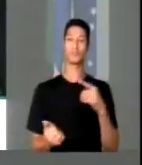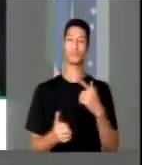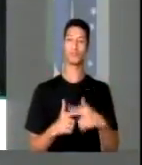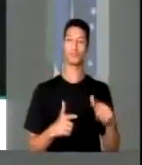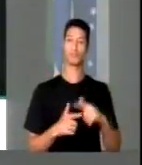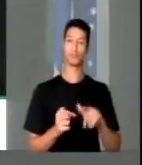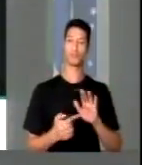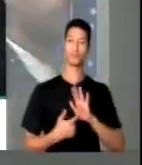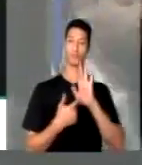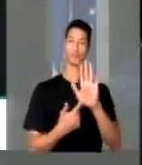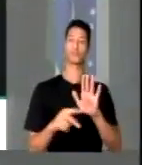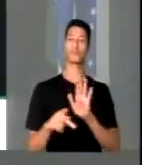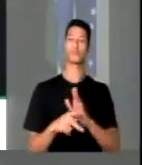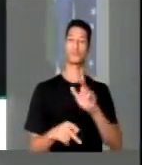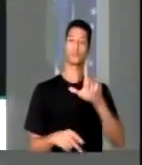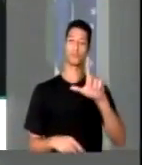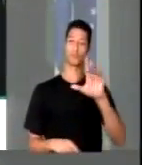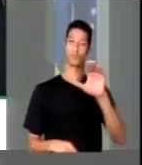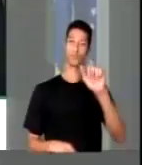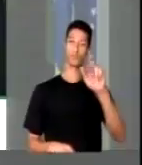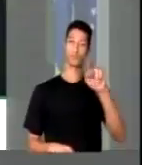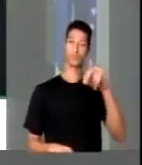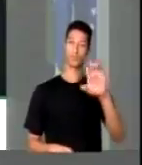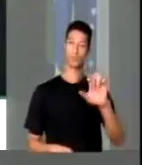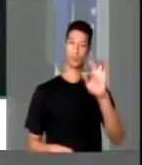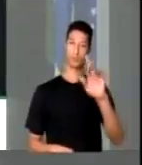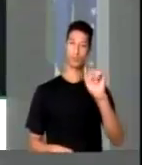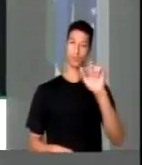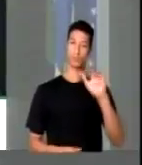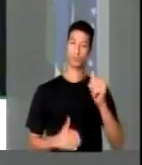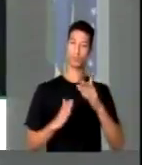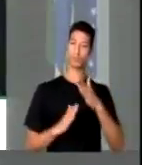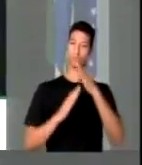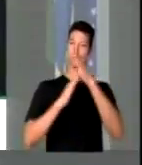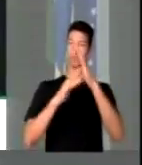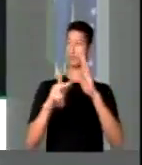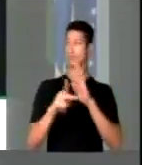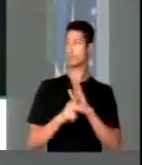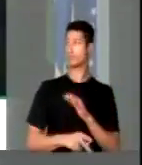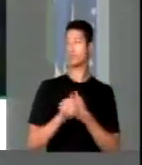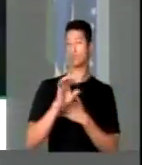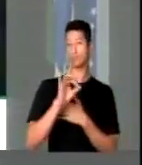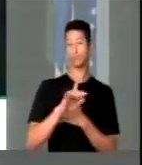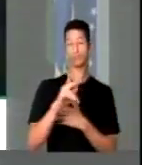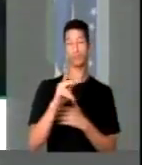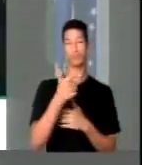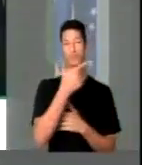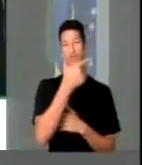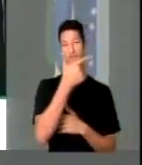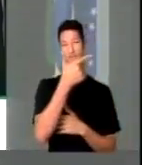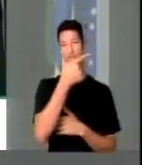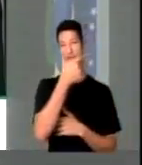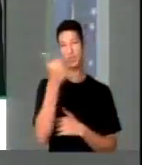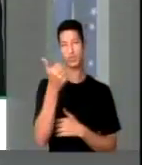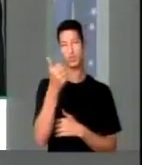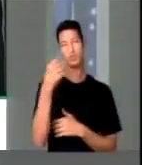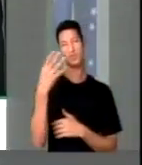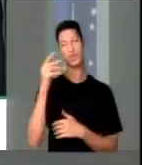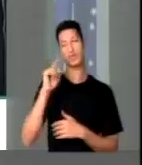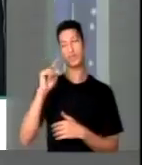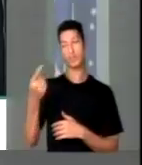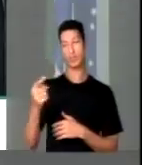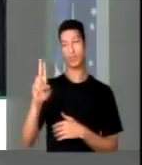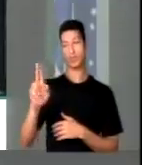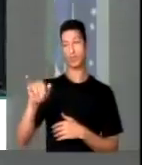problemas apontados pela Operação Carne Fraca restringiram-se a apenas 21 das